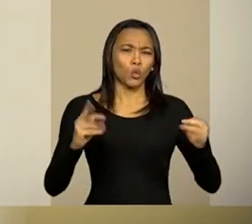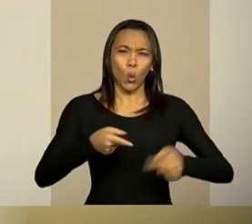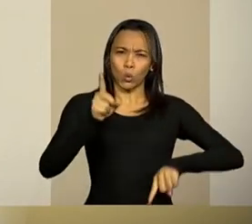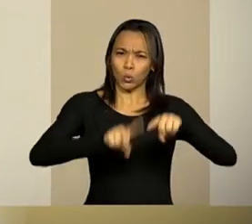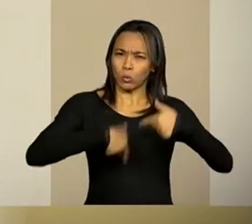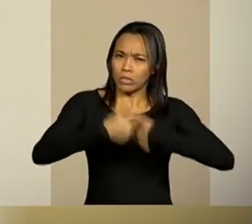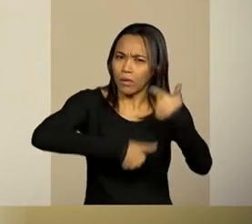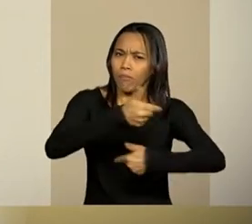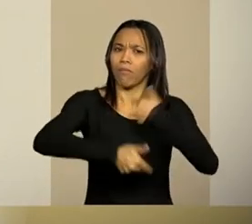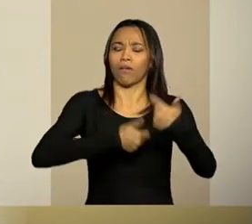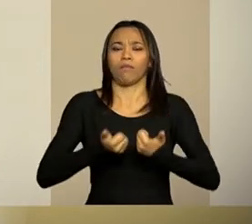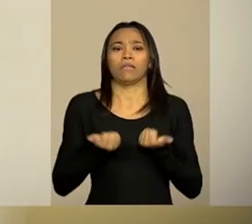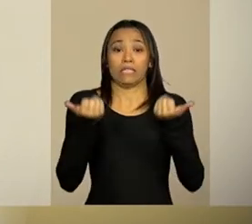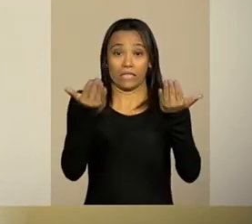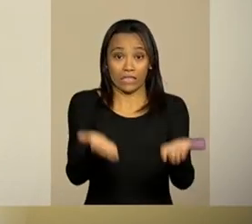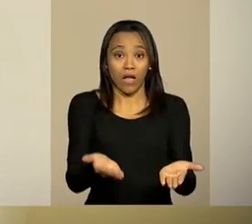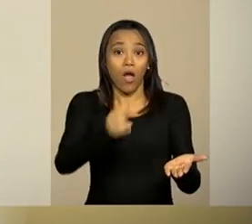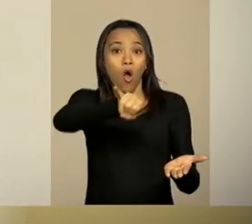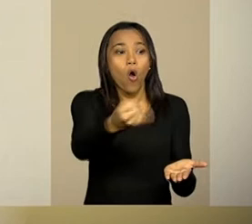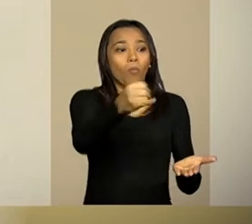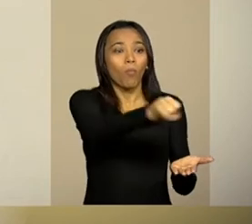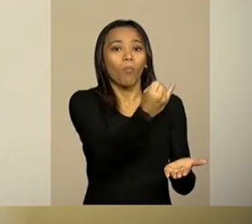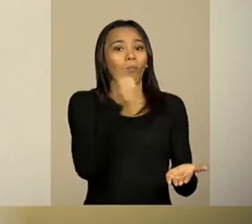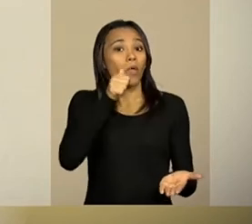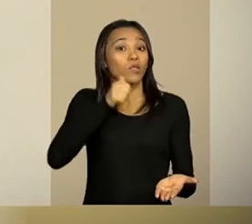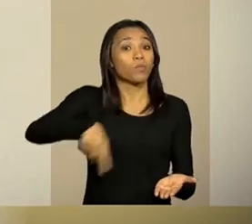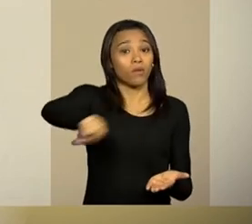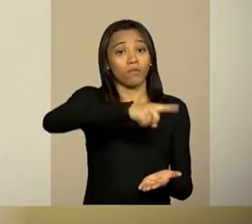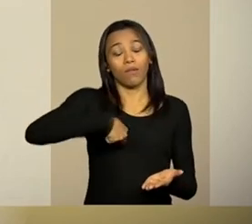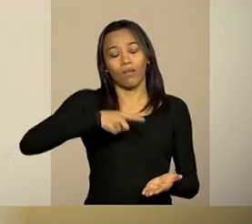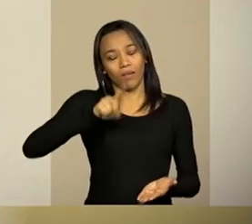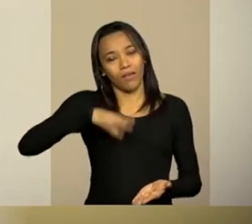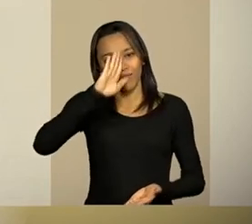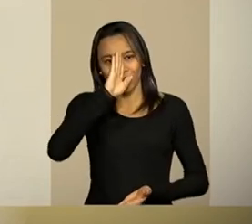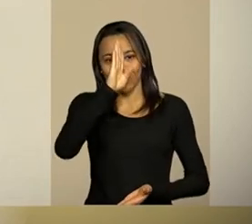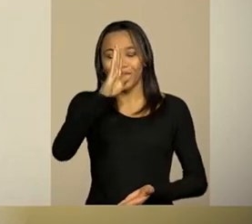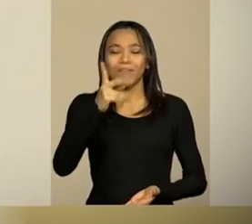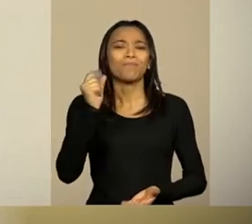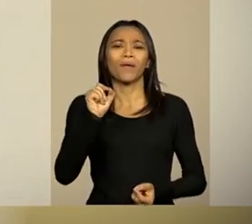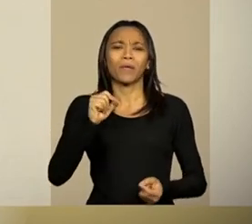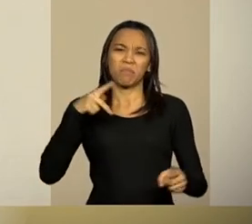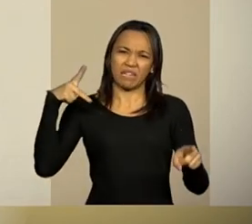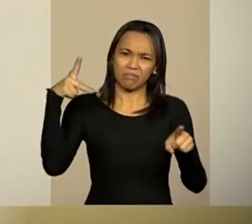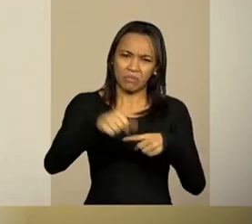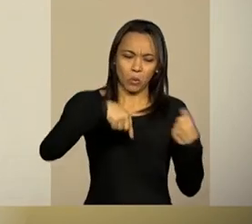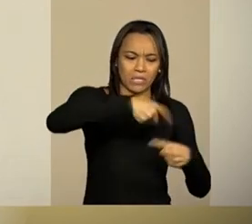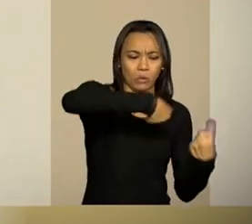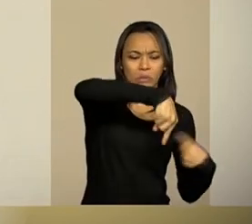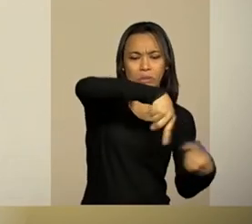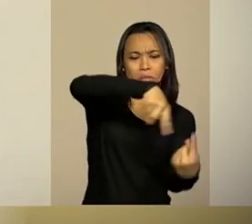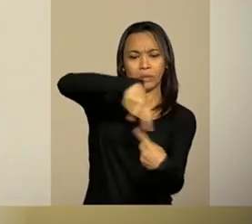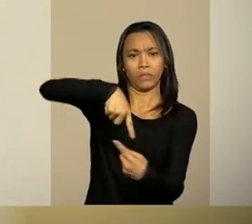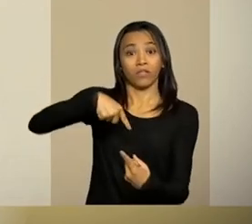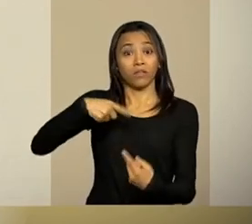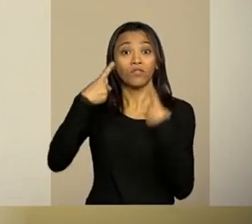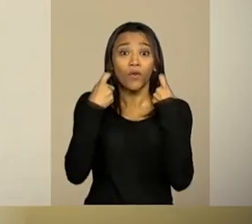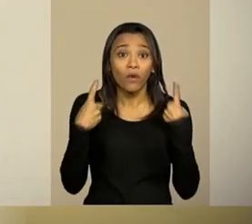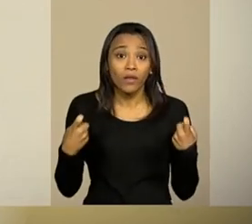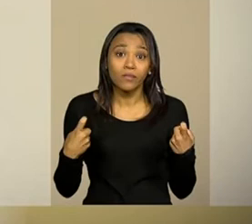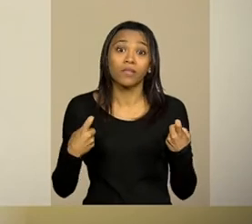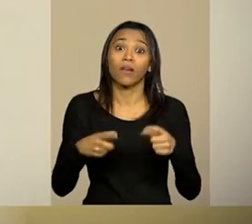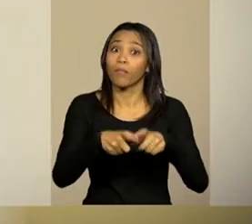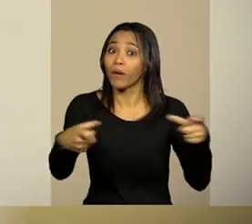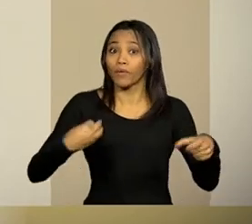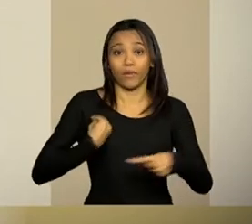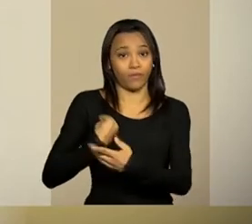que dão mais oportunidades para as mulheres são fundamentais para romper o ciclo de violência que Muitas delas